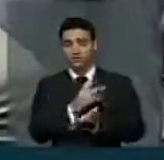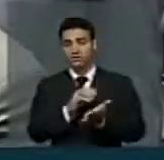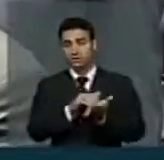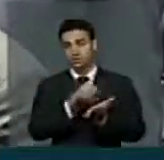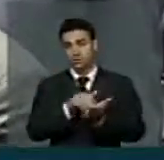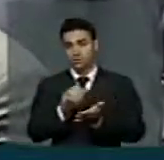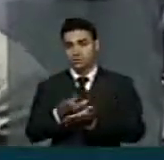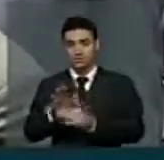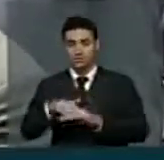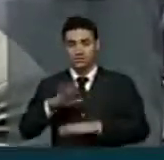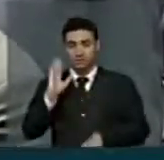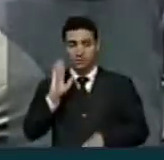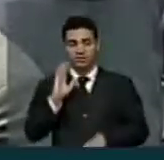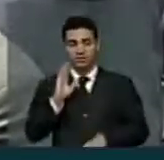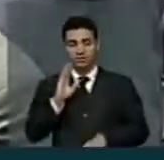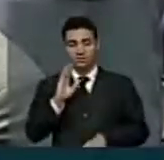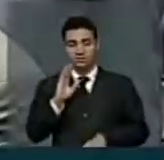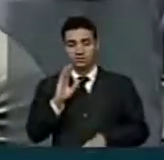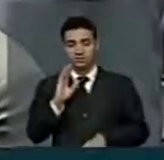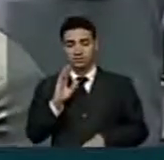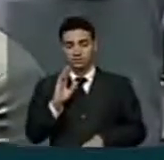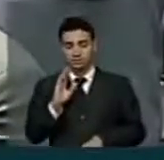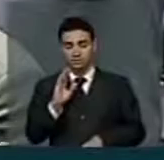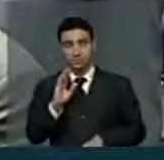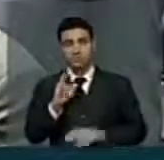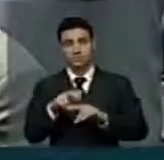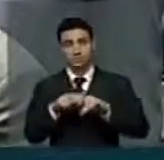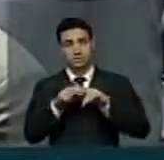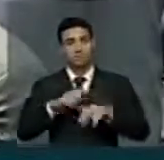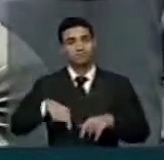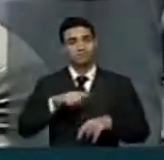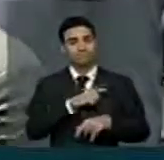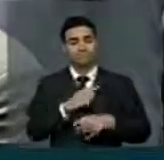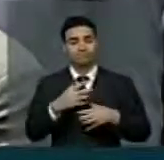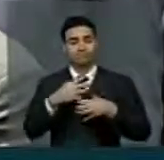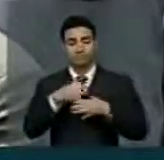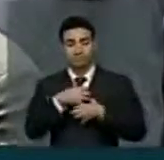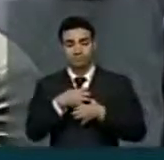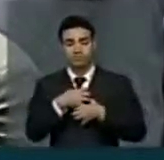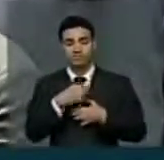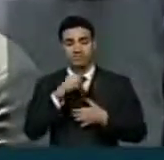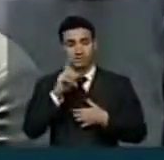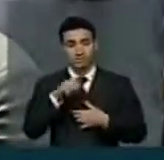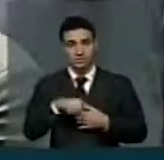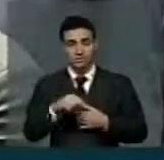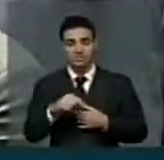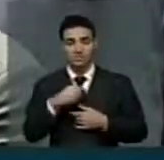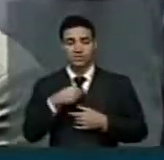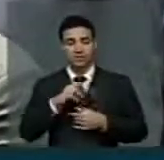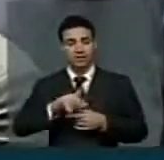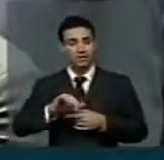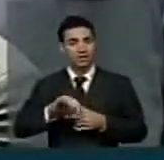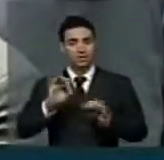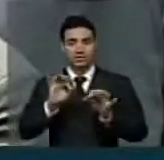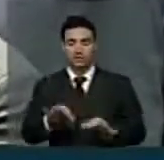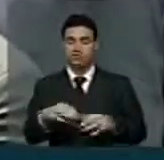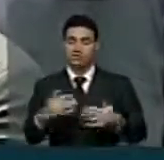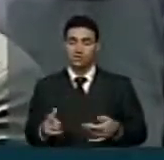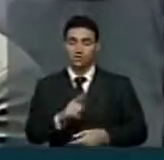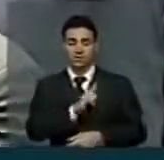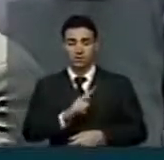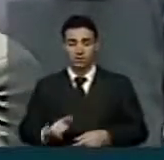imotivadas sem justas causas. Nós consideramos que essa causa não é justa e o